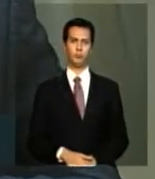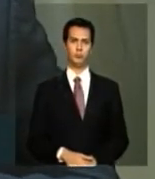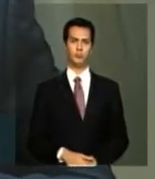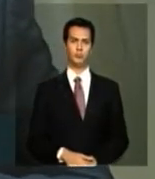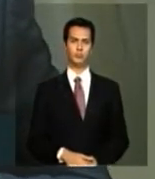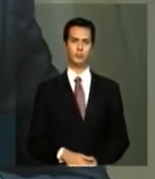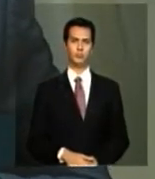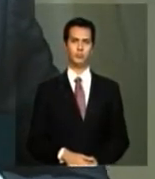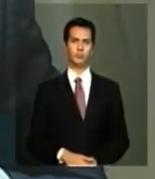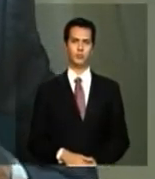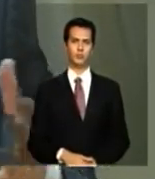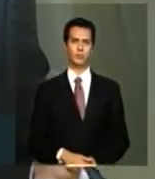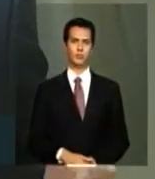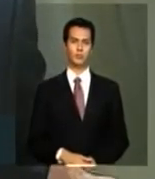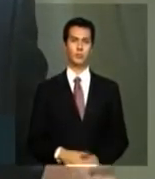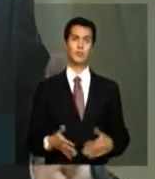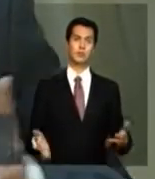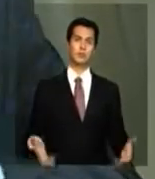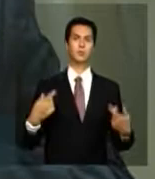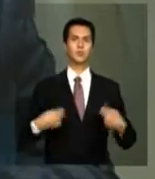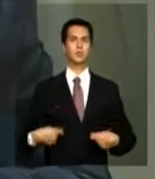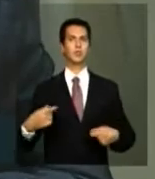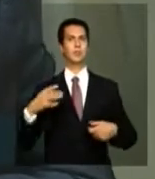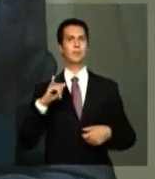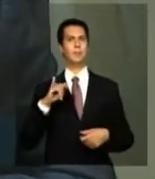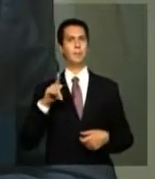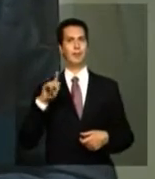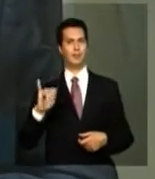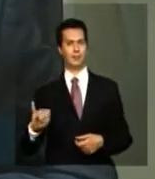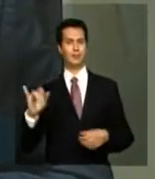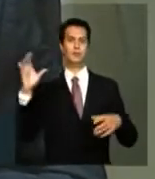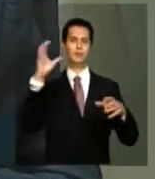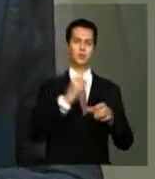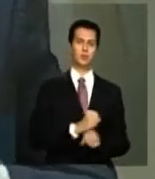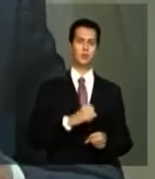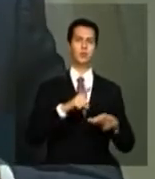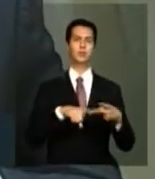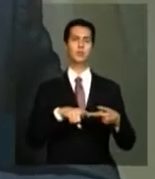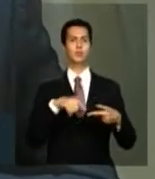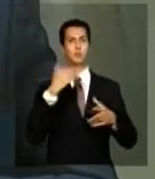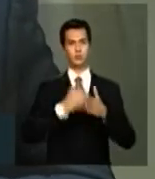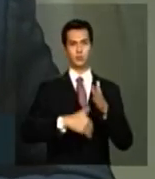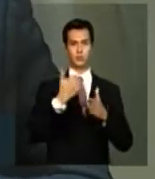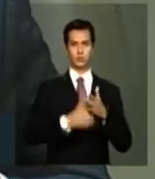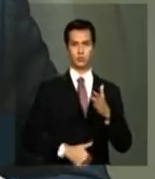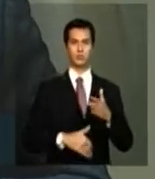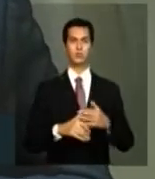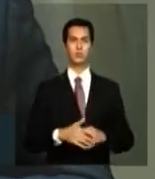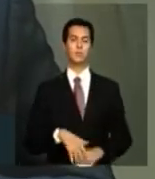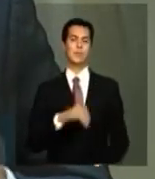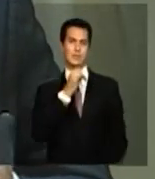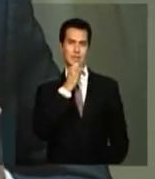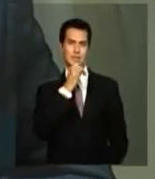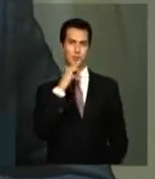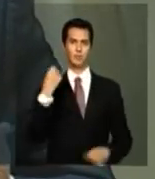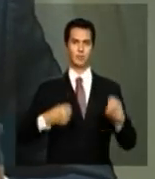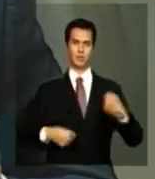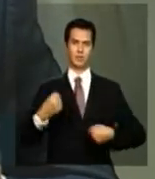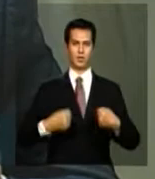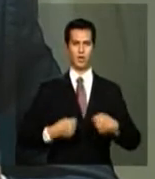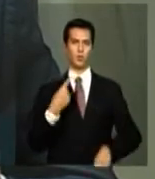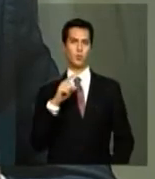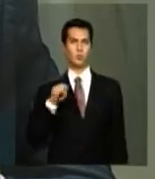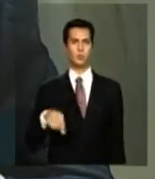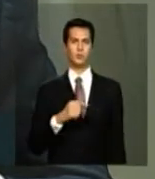redução eh do IPI mais o desconto que tá sendo dado no caso de um automóvel até 1000